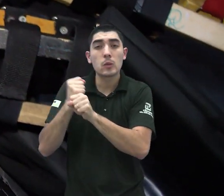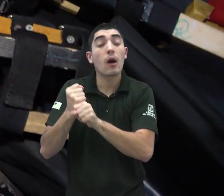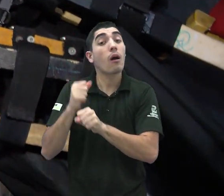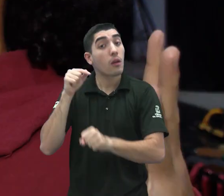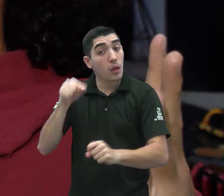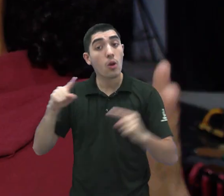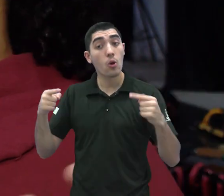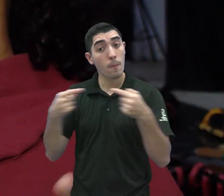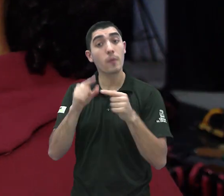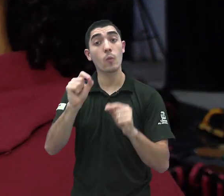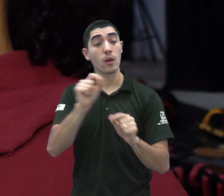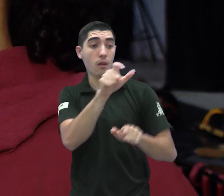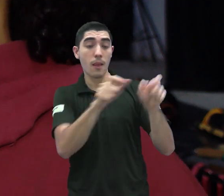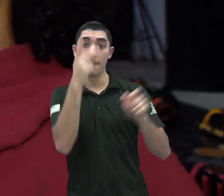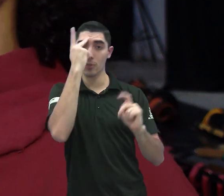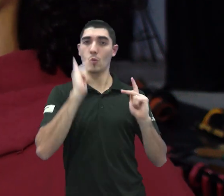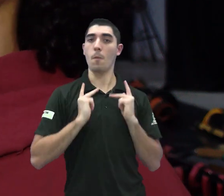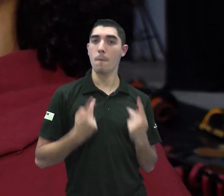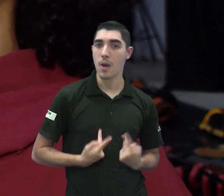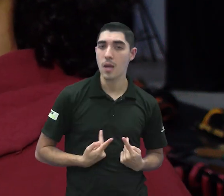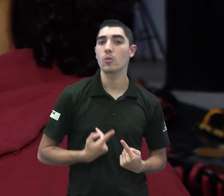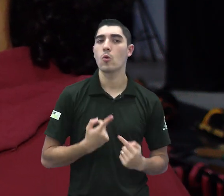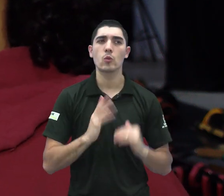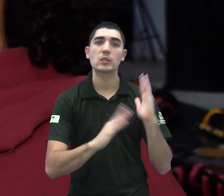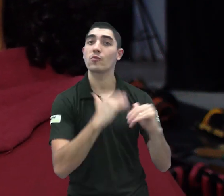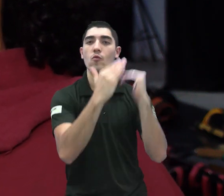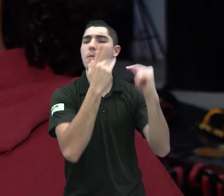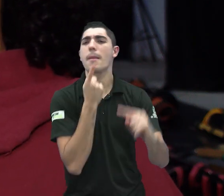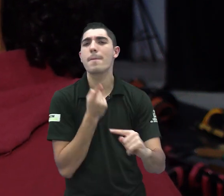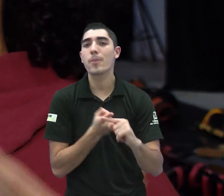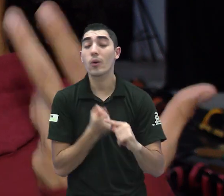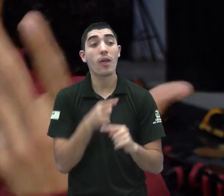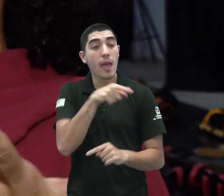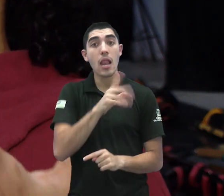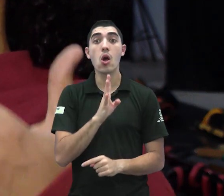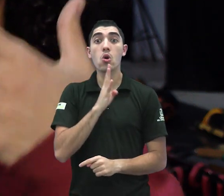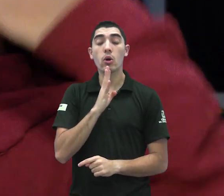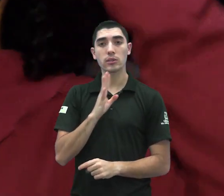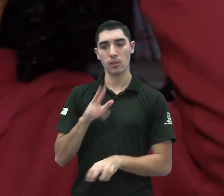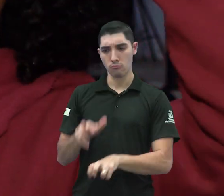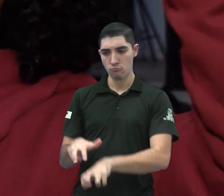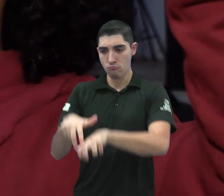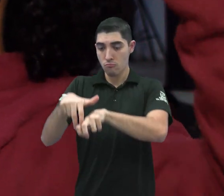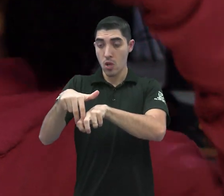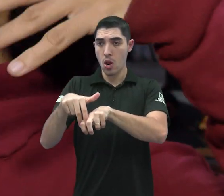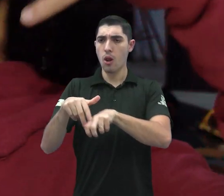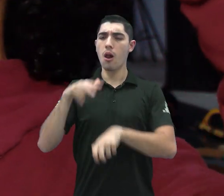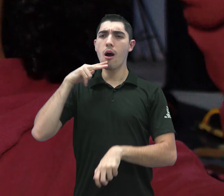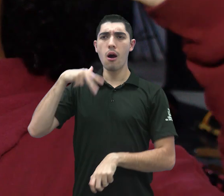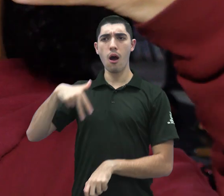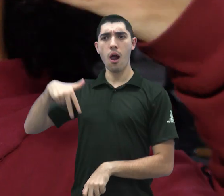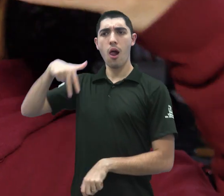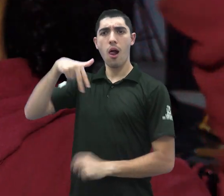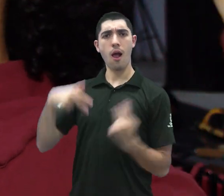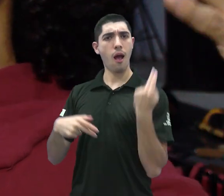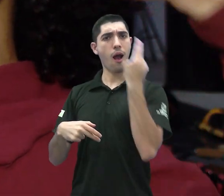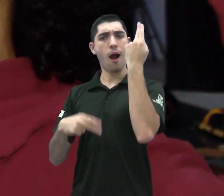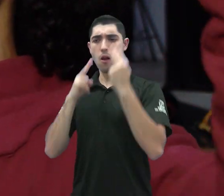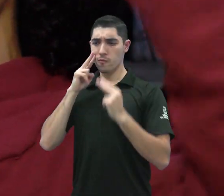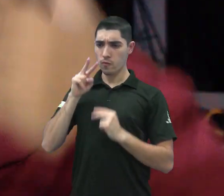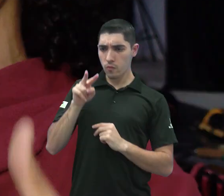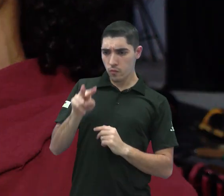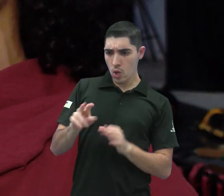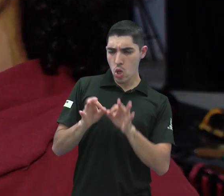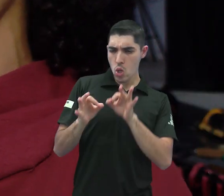desenvolvimento humano, quando o ser humano encontra a verticalidade e ele vê essa possibilidade de enxergar mais longe, de ver mais alto, de por